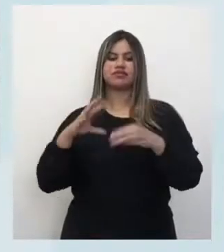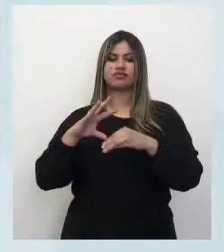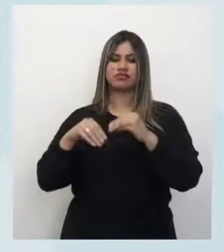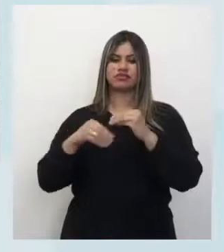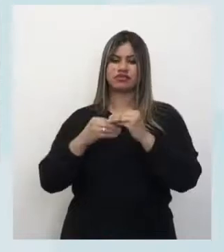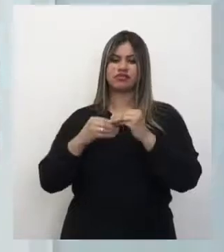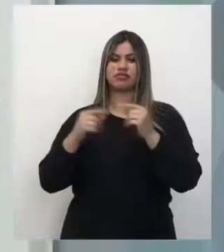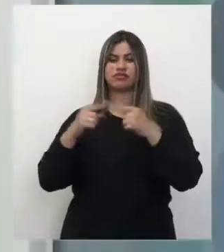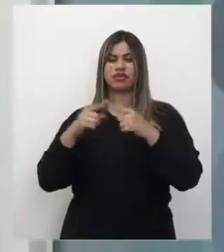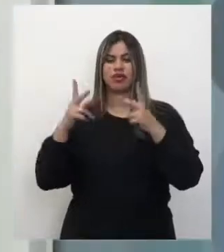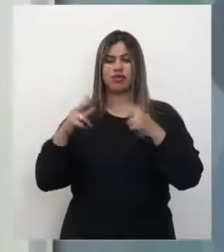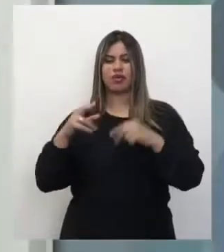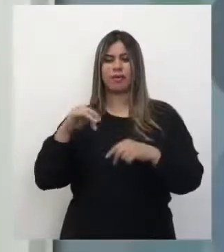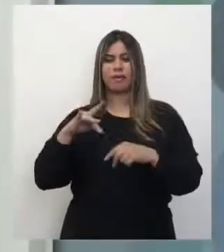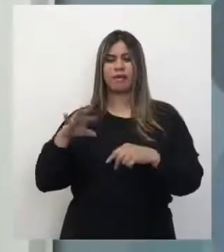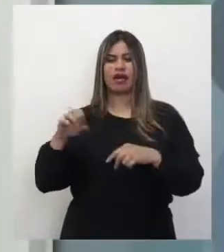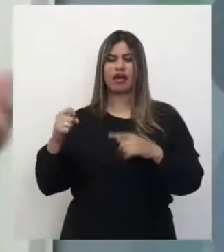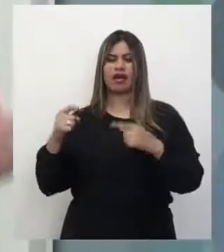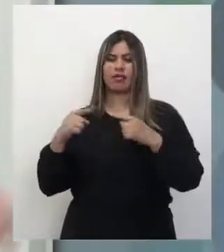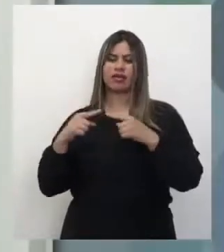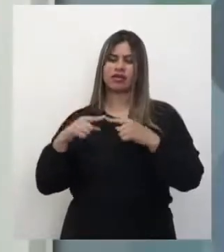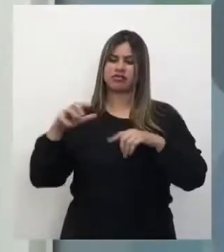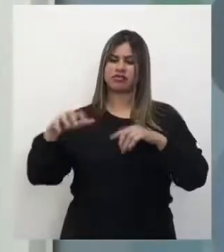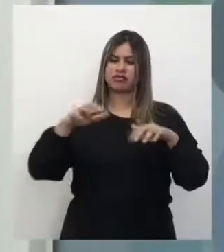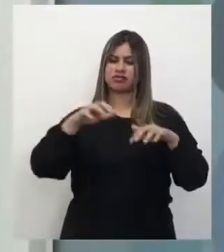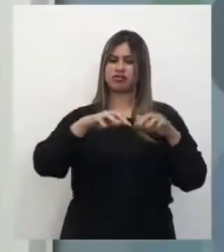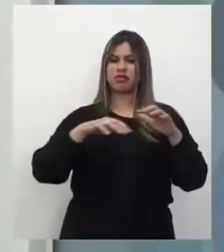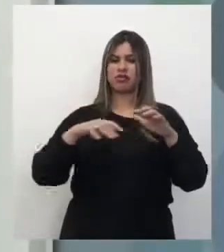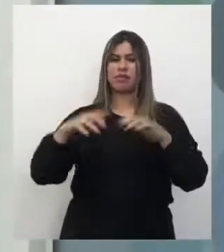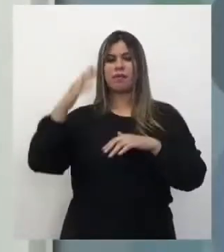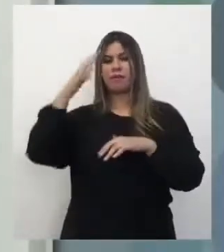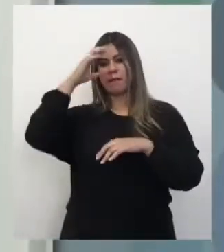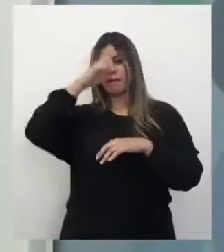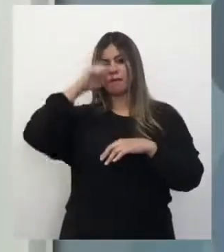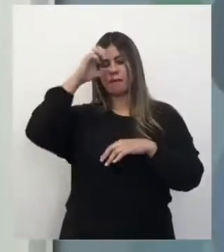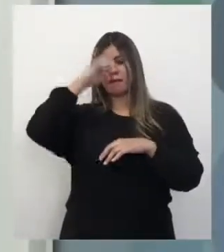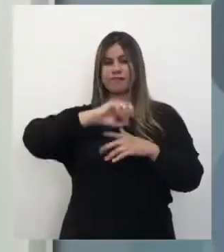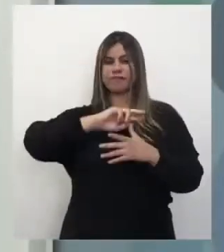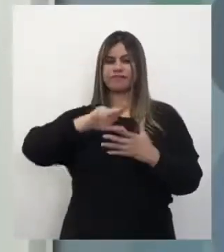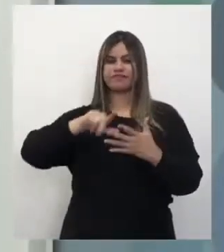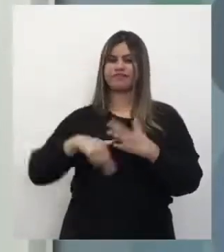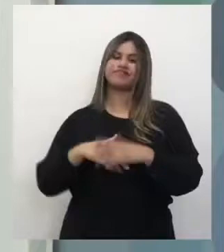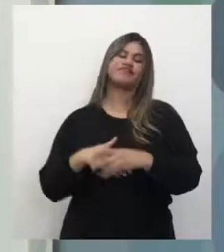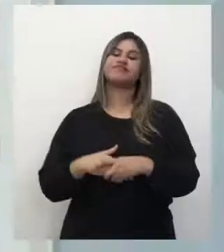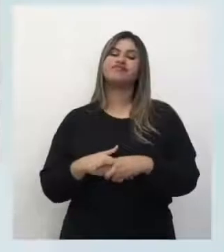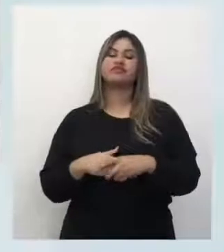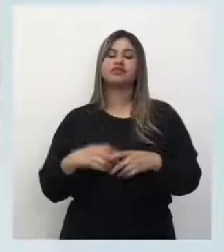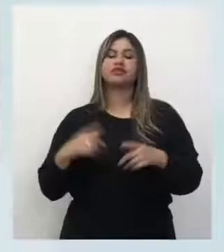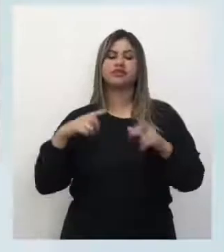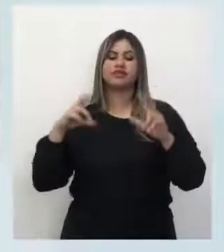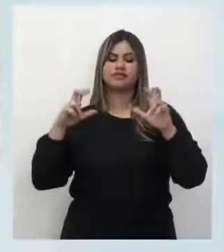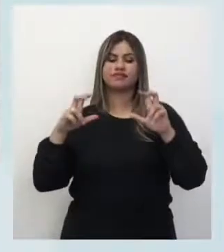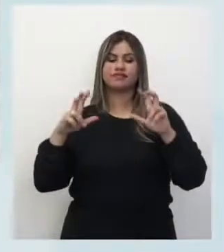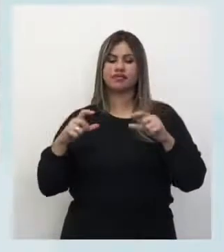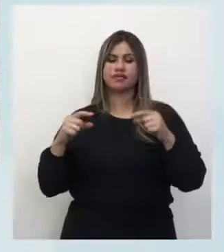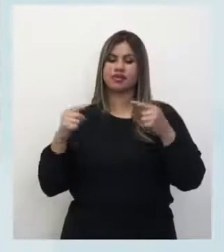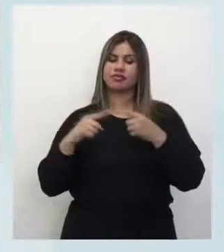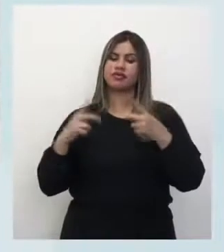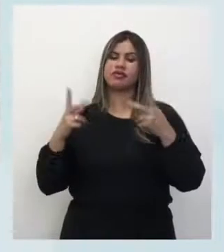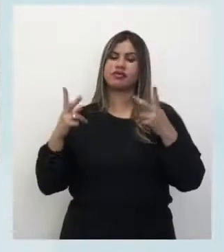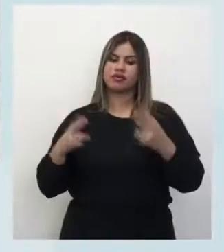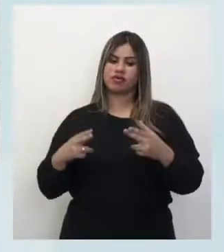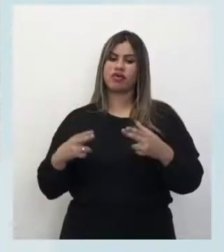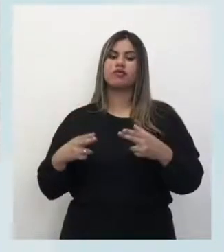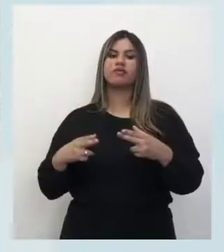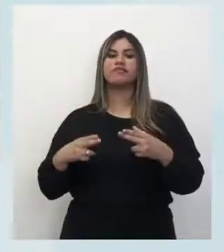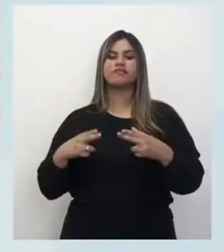como Marx, né, em diversos campos de saber diferente. E aqui eu também destaco algumas obras dele, fazendo a mesma ponderação que eu fiz